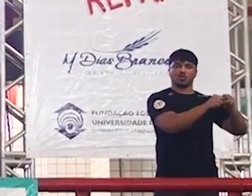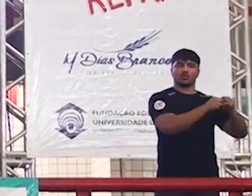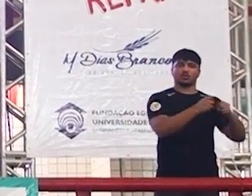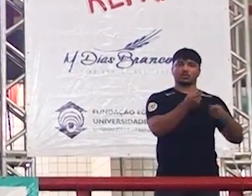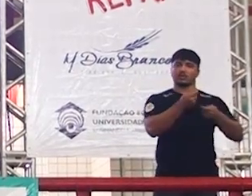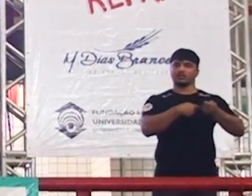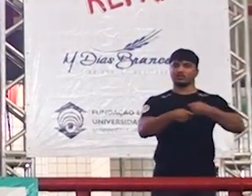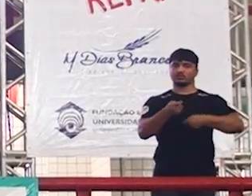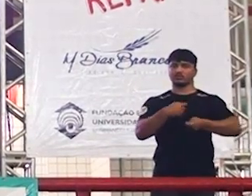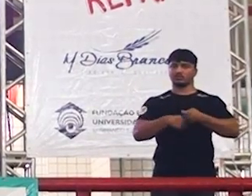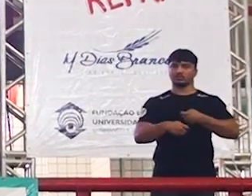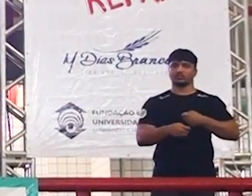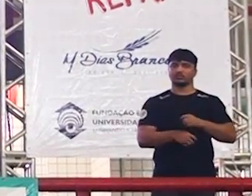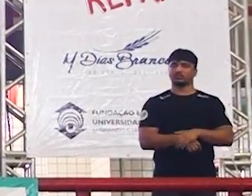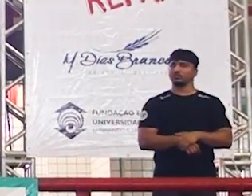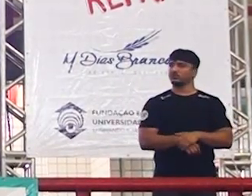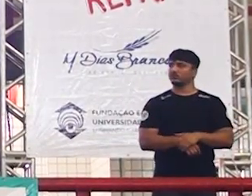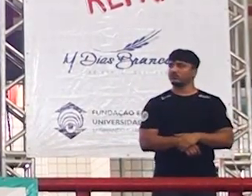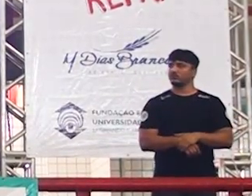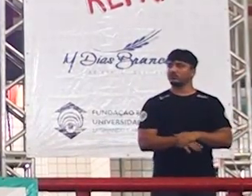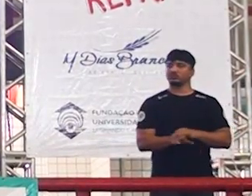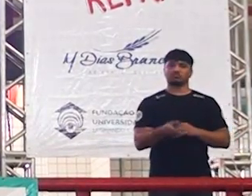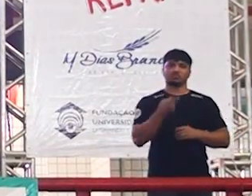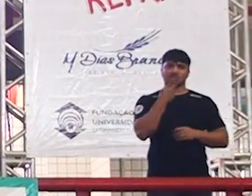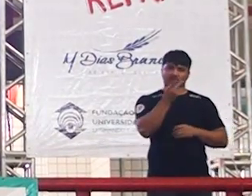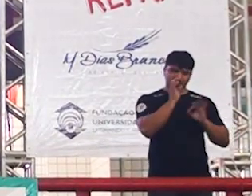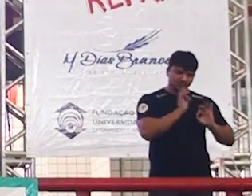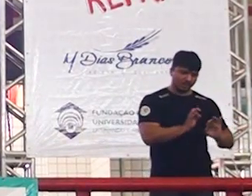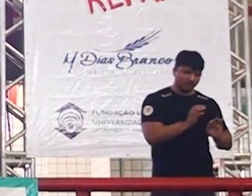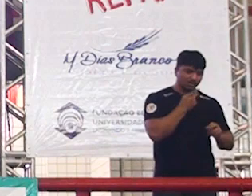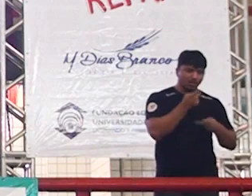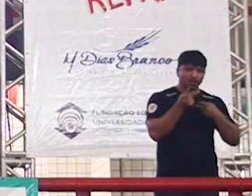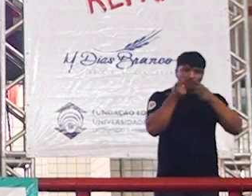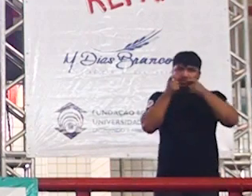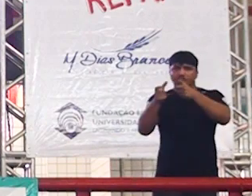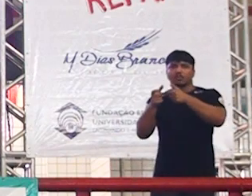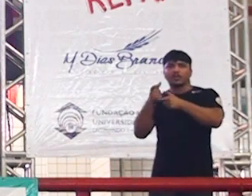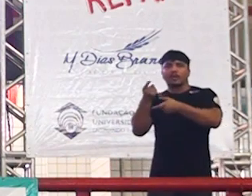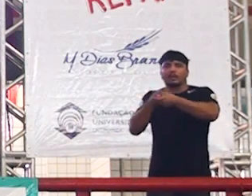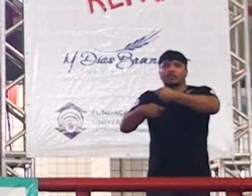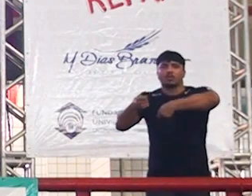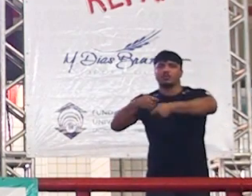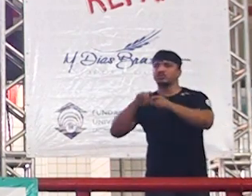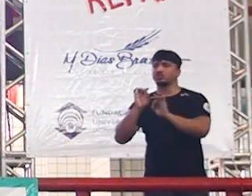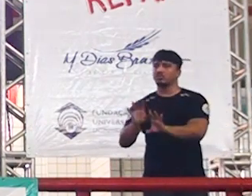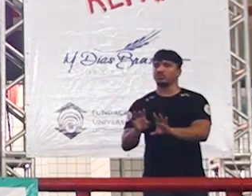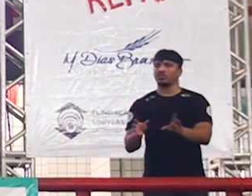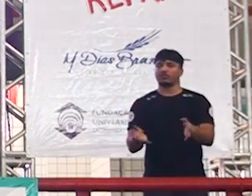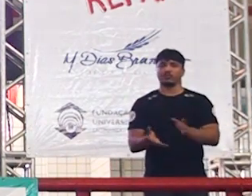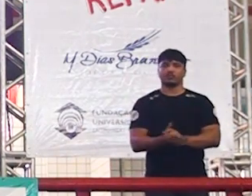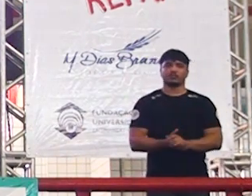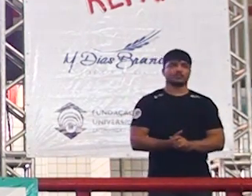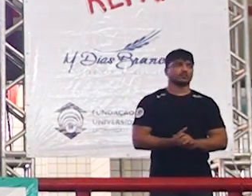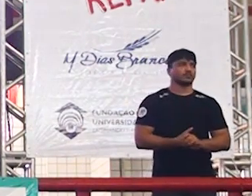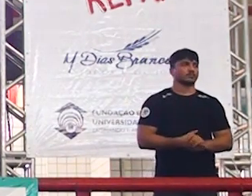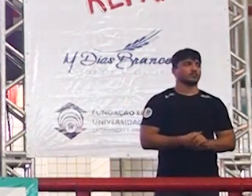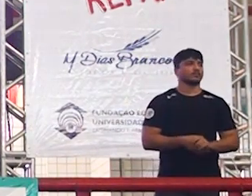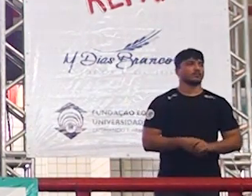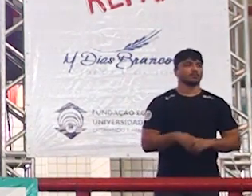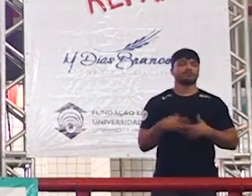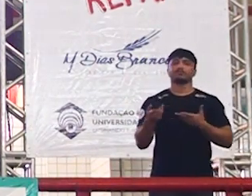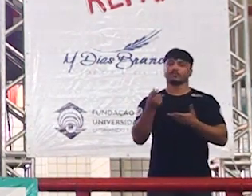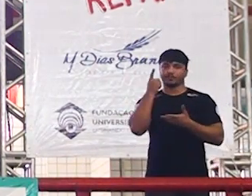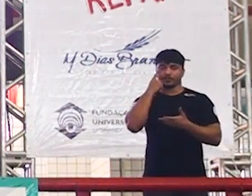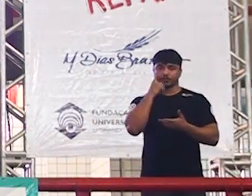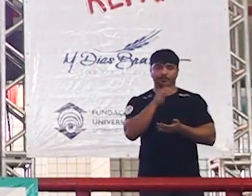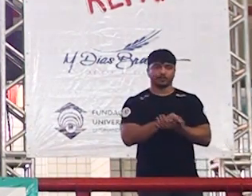economia americana. Pô, o cara confessar que só está preocupado com a economia e não com a questão ambiental, né? Então vamos anotar